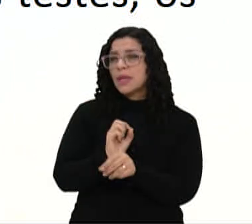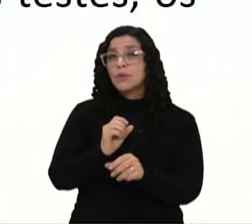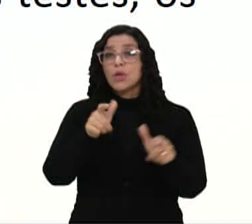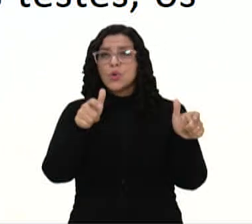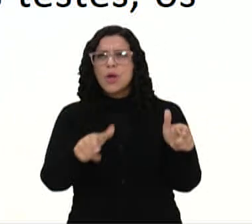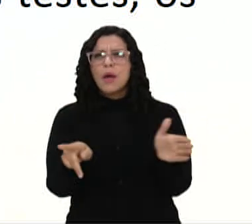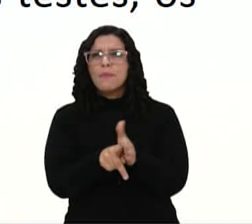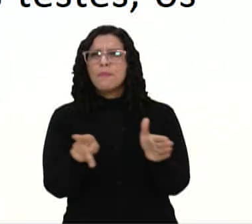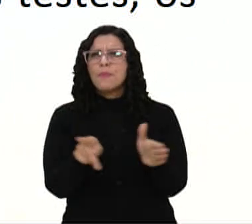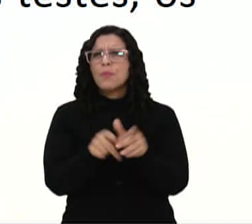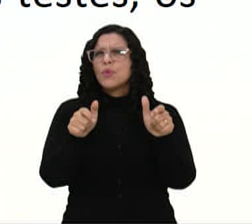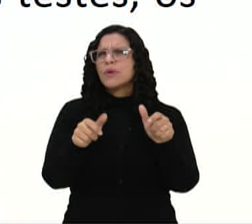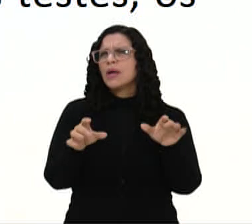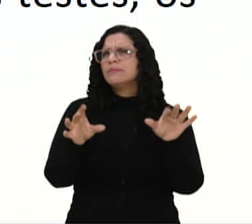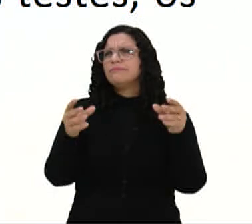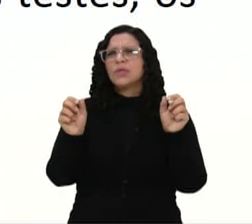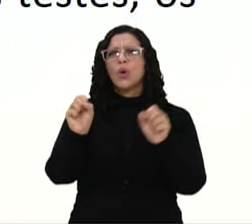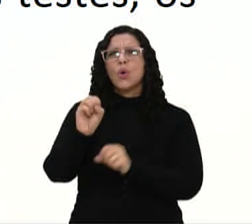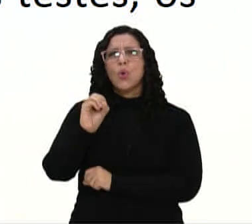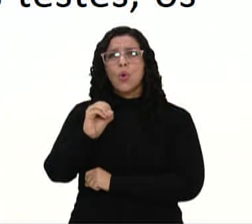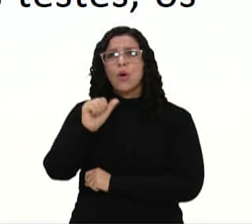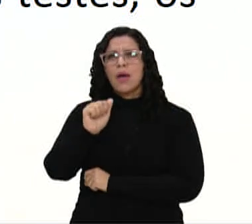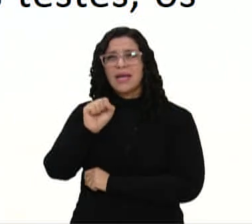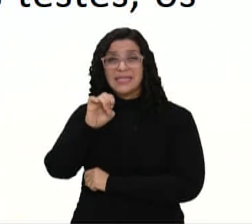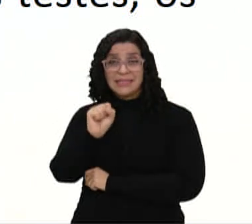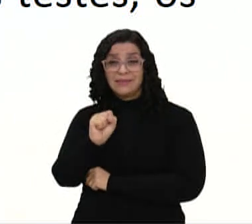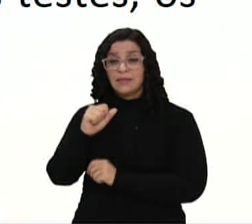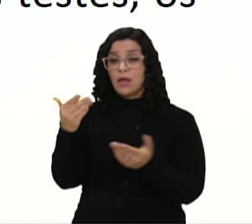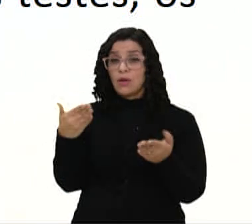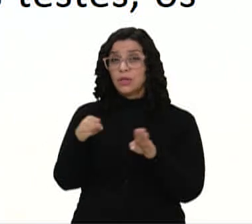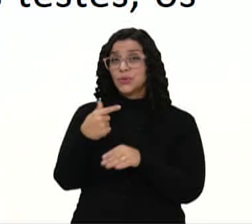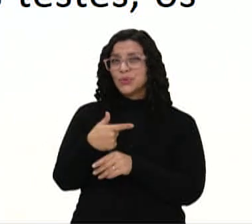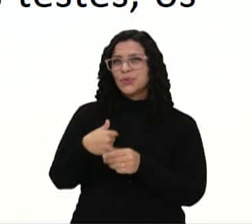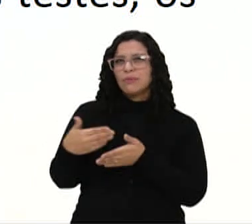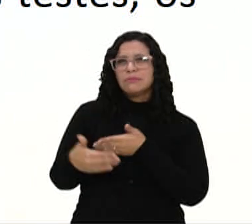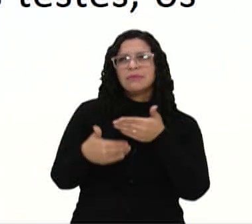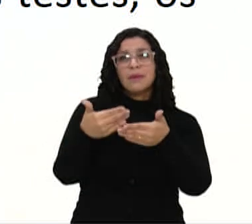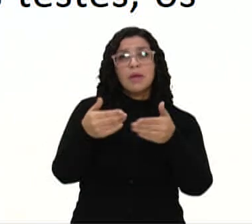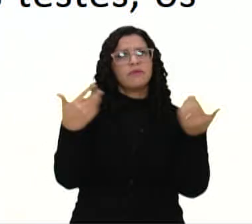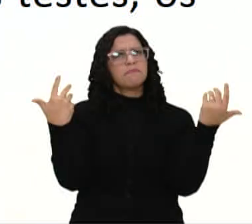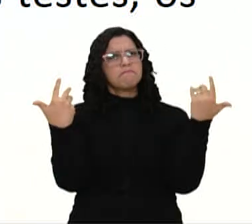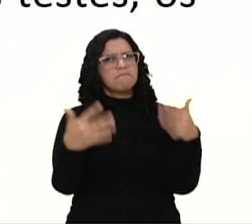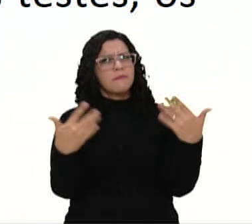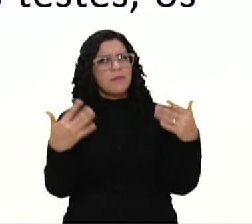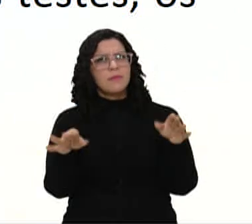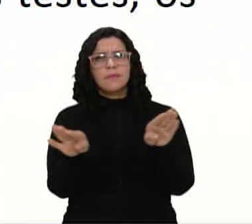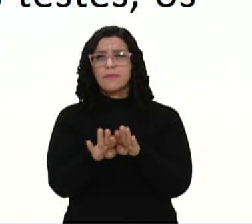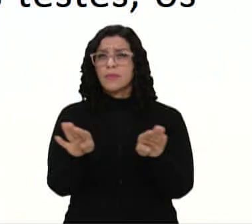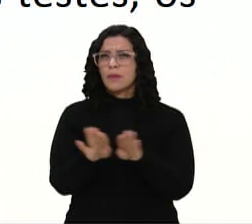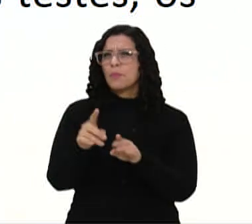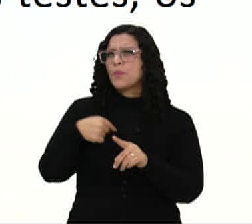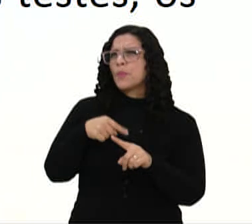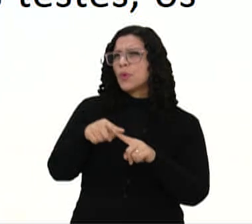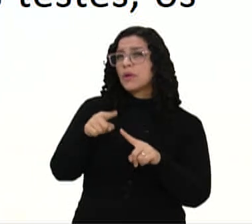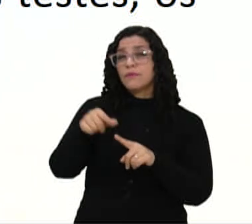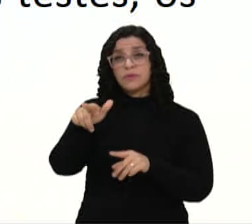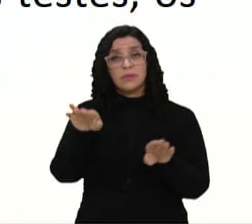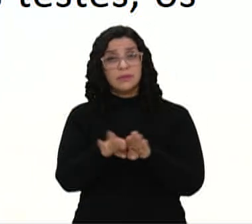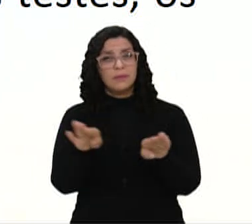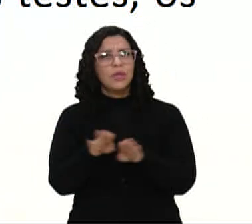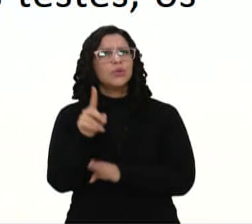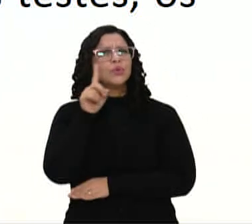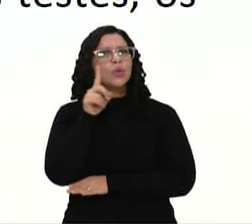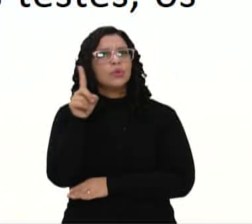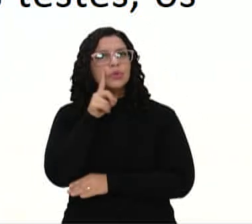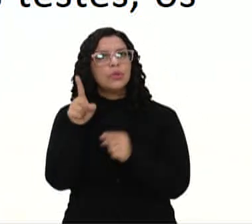na tua jornada. Devo começar, sem dúvida, por te dar os parabéns. Aquilo a que estás sujeito